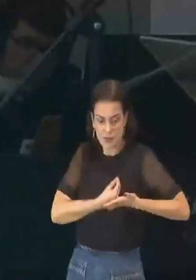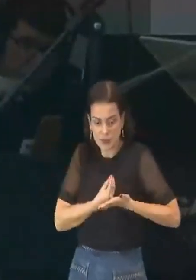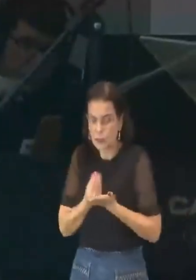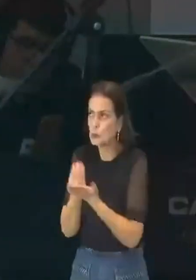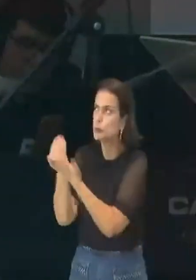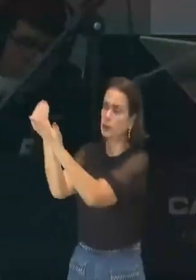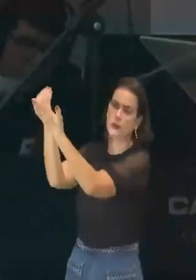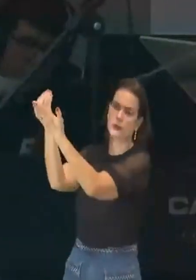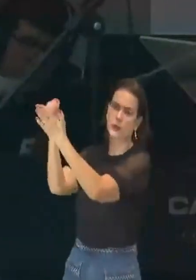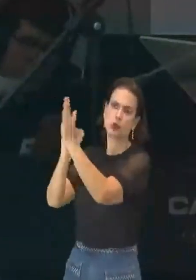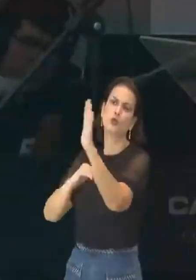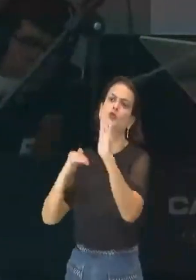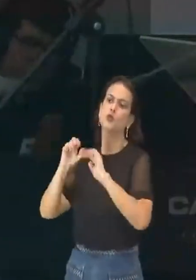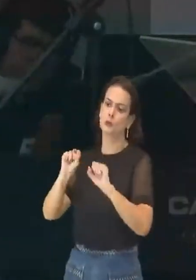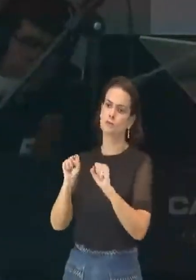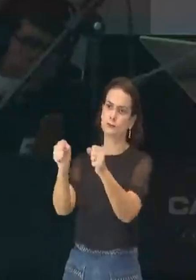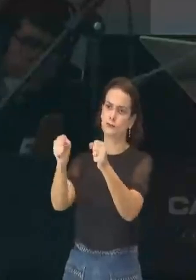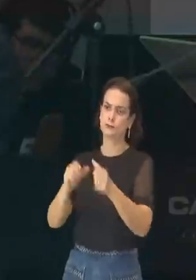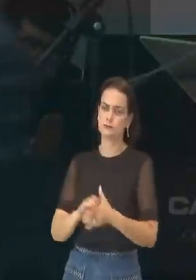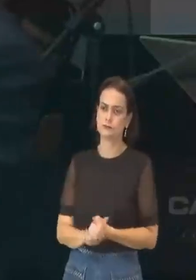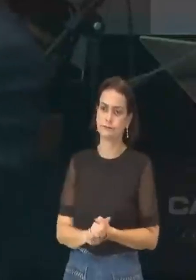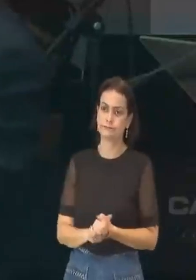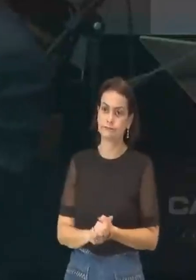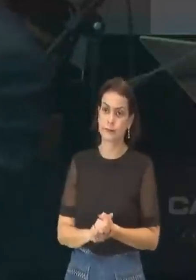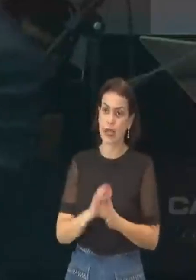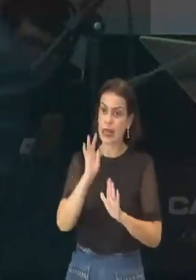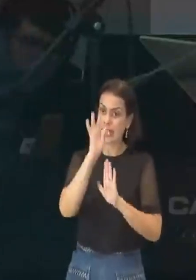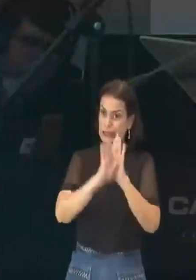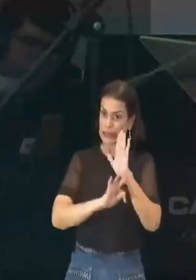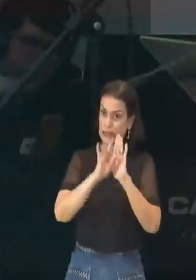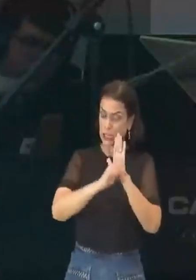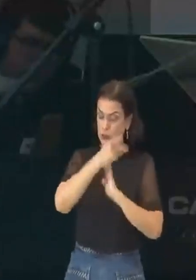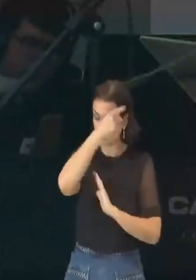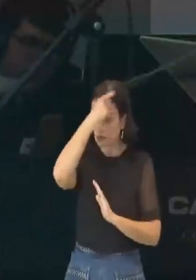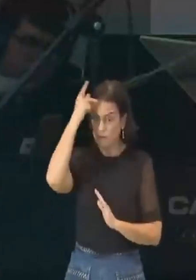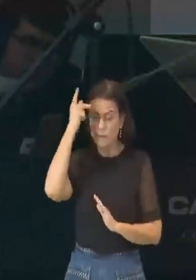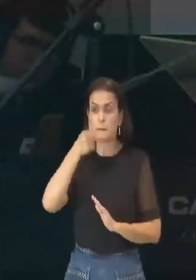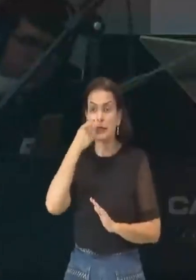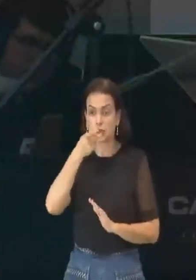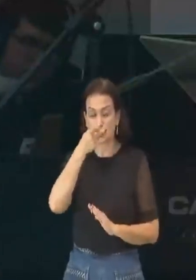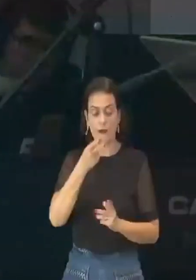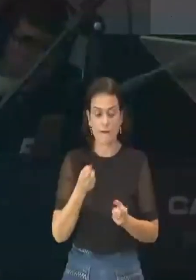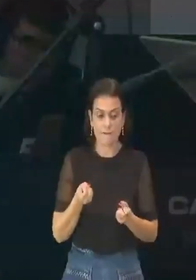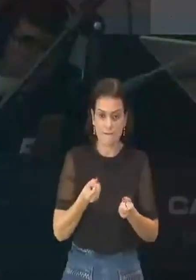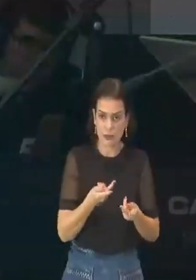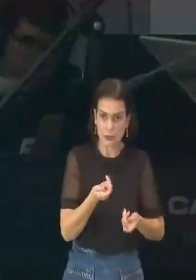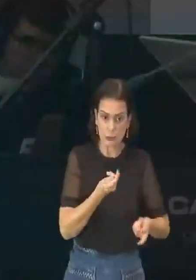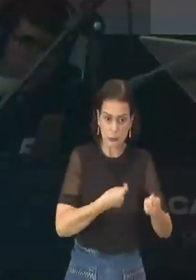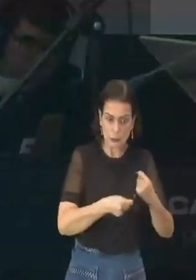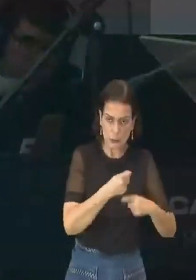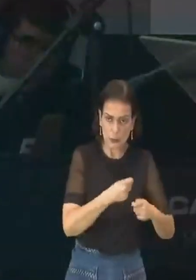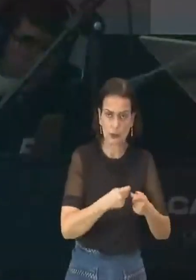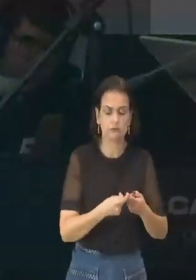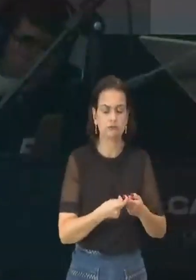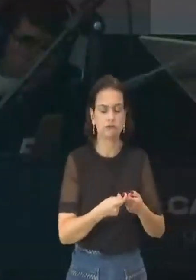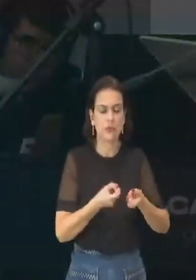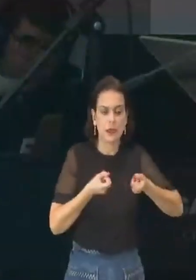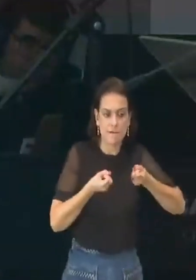total. O texto vai dizer que este negociante, este homem, esse